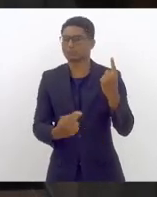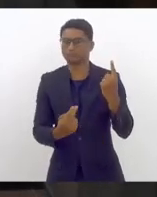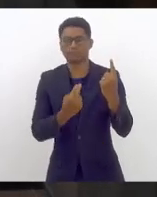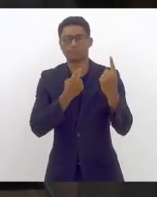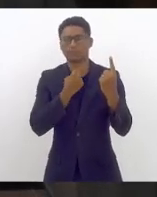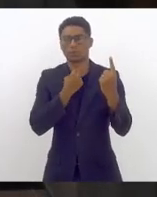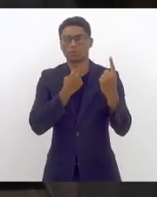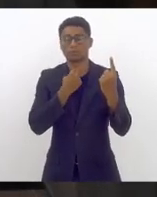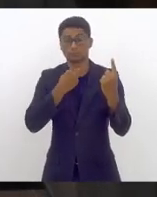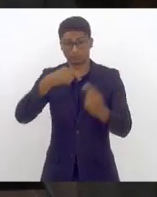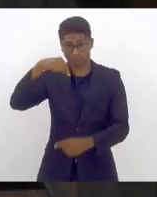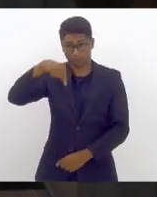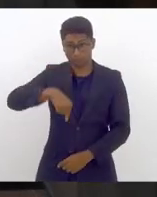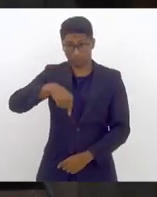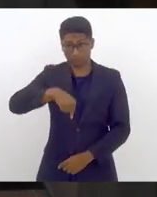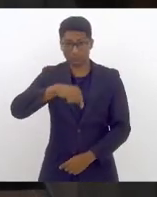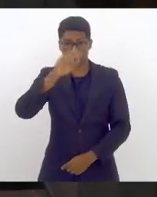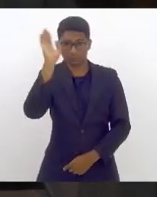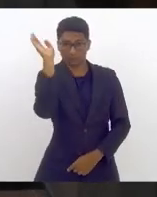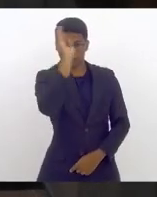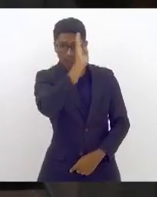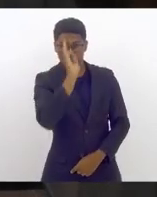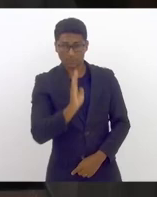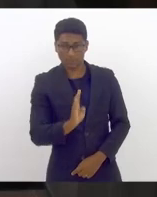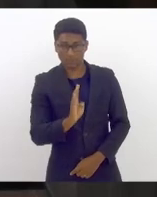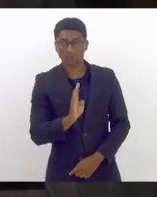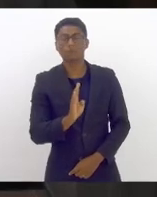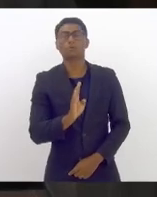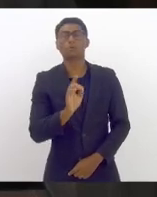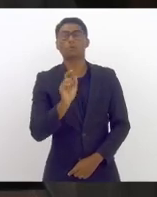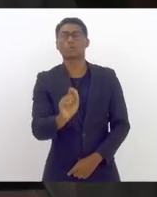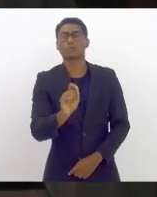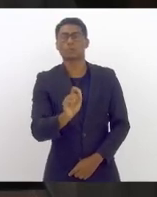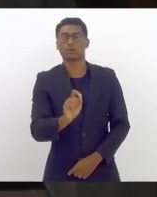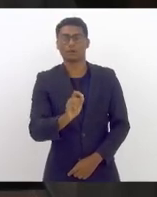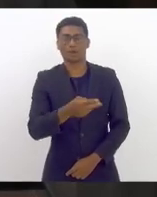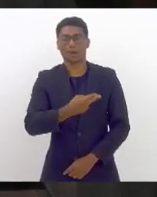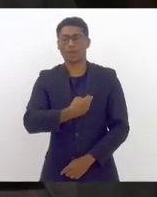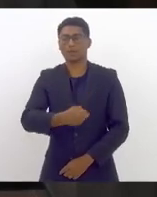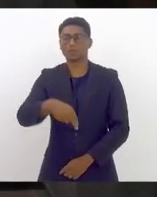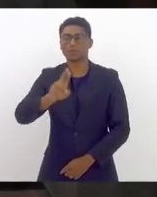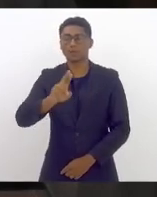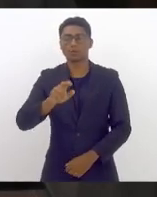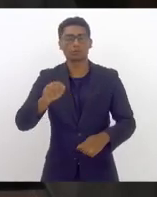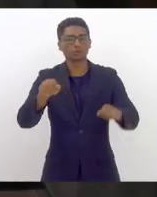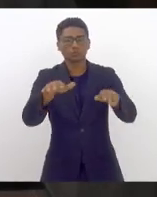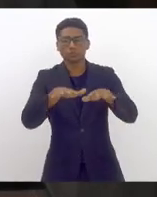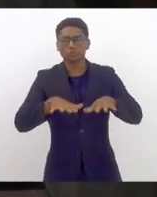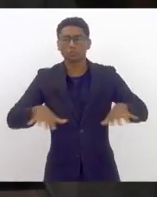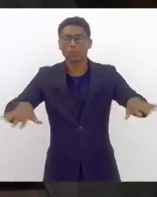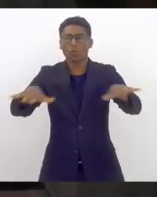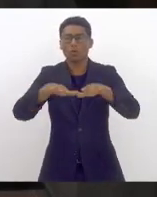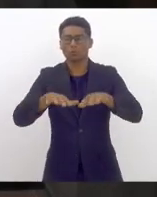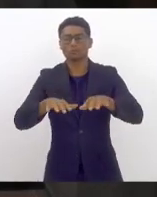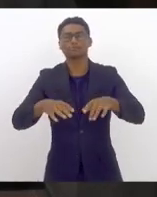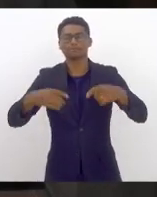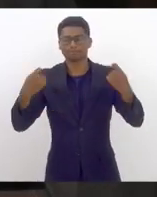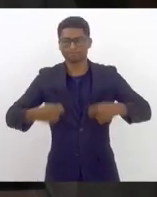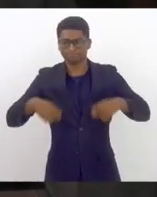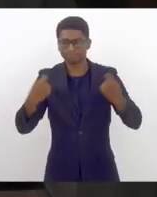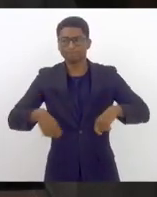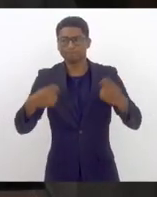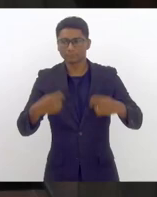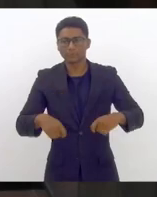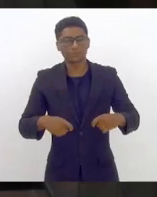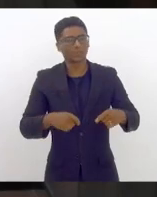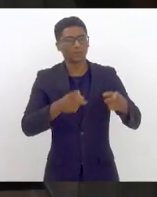Este é um país que todas as religiões devem funcionar de forma